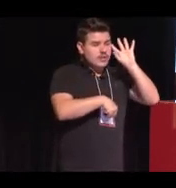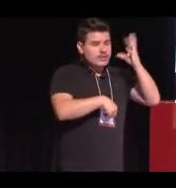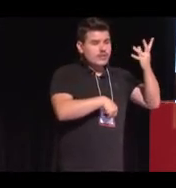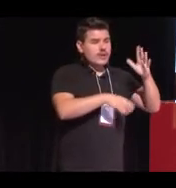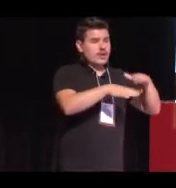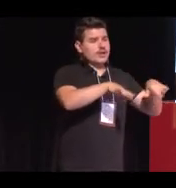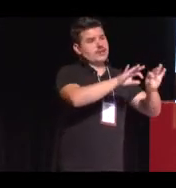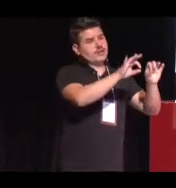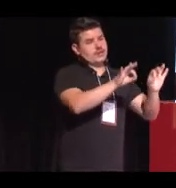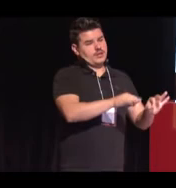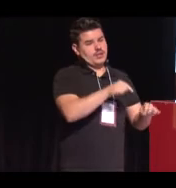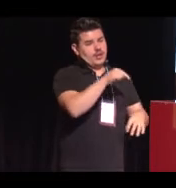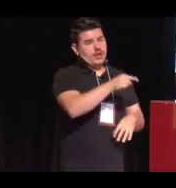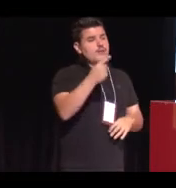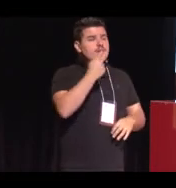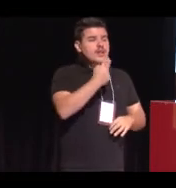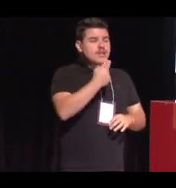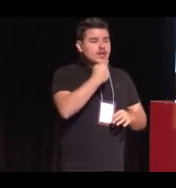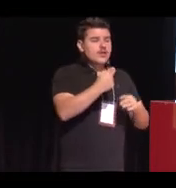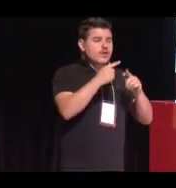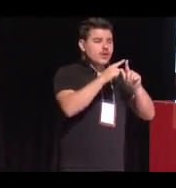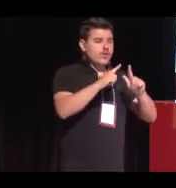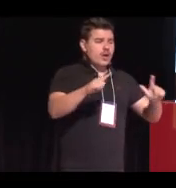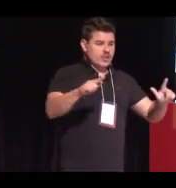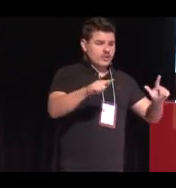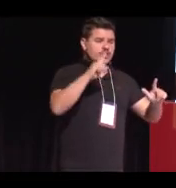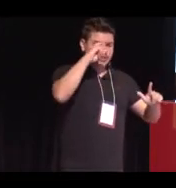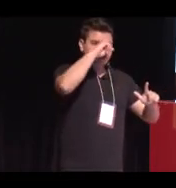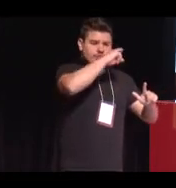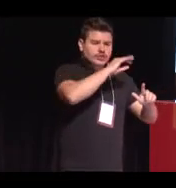Uma linguagem de tão difícil a manutenção,